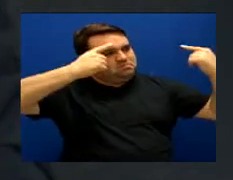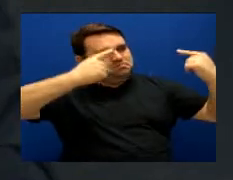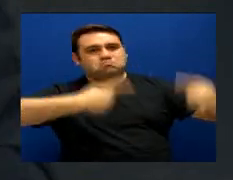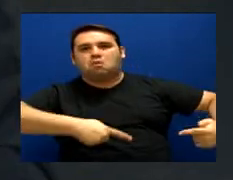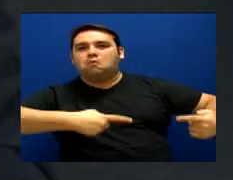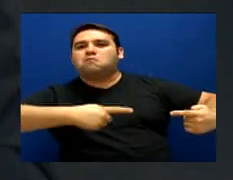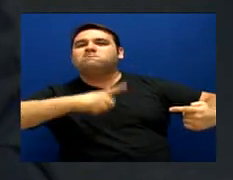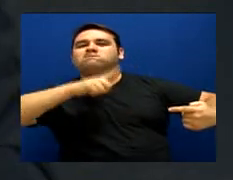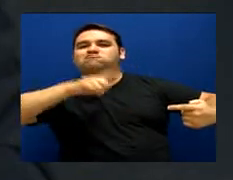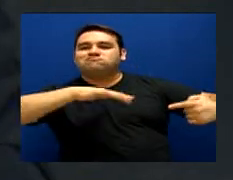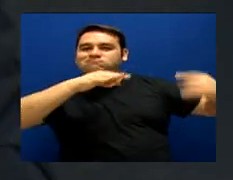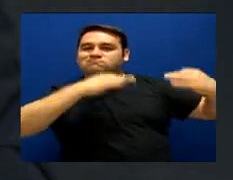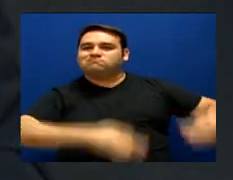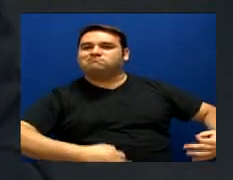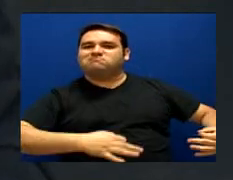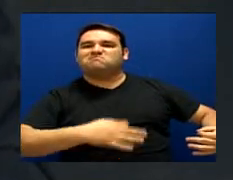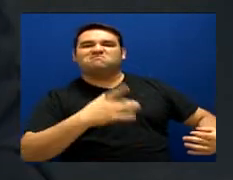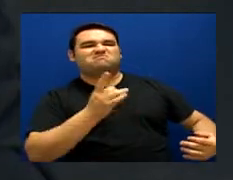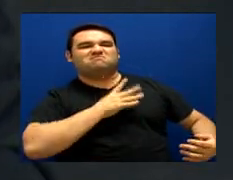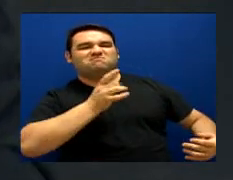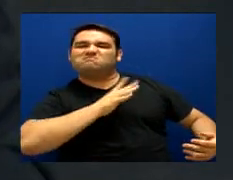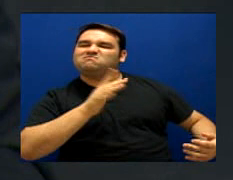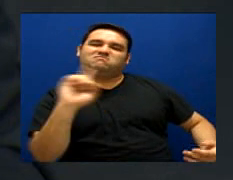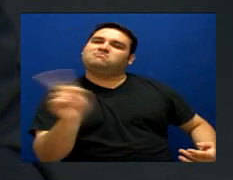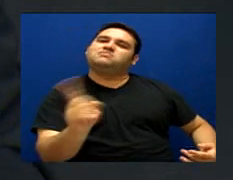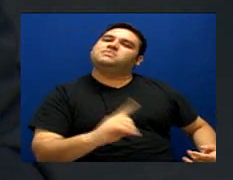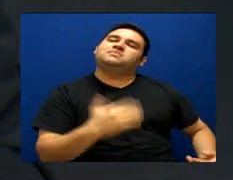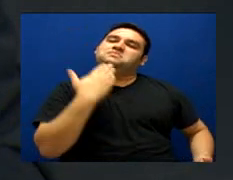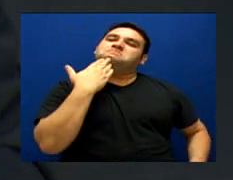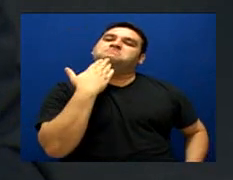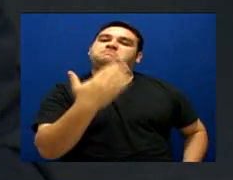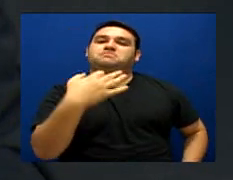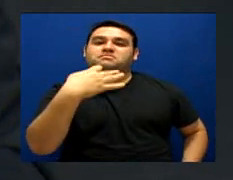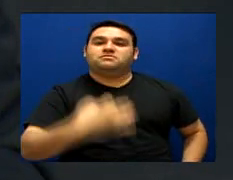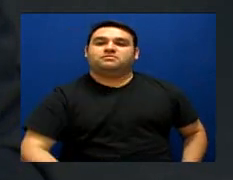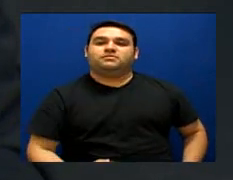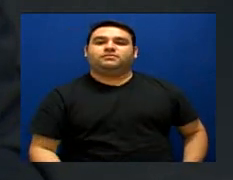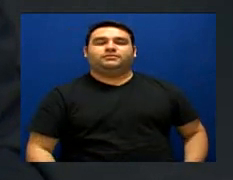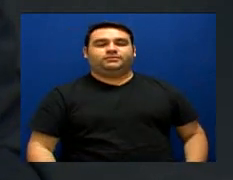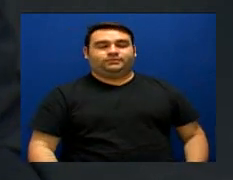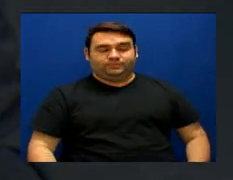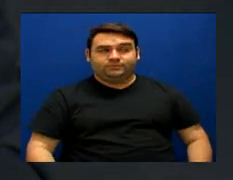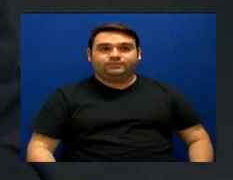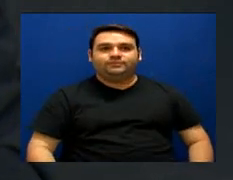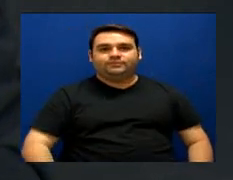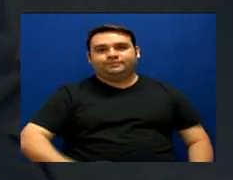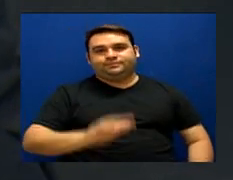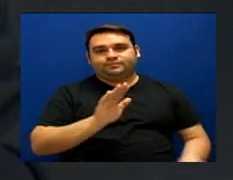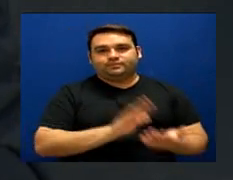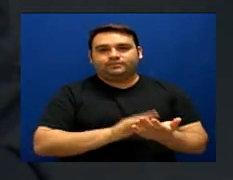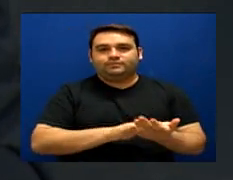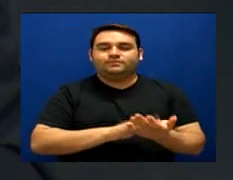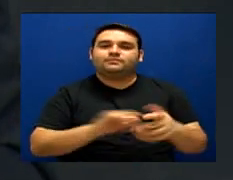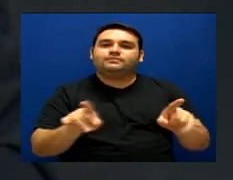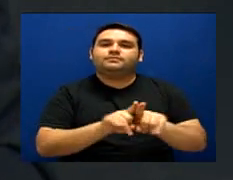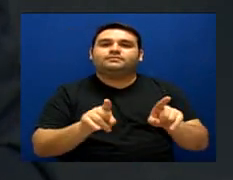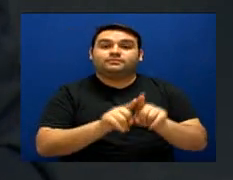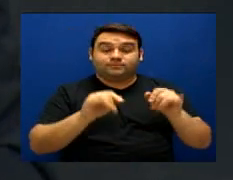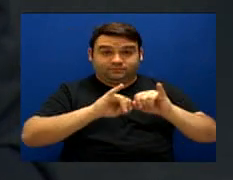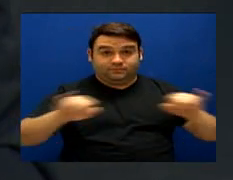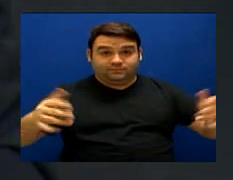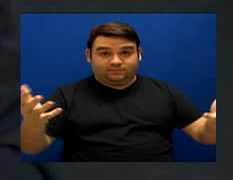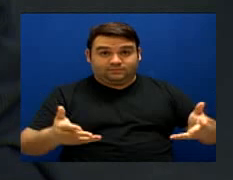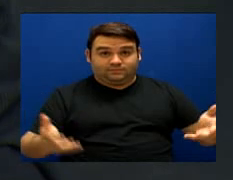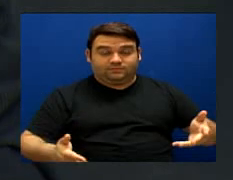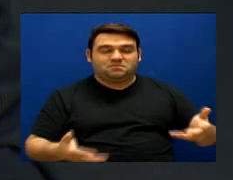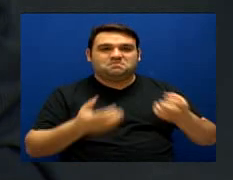dessa causa, né? E que não tem medo de se expor da maneira como vocês se expõem, tá? Parabéns. E eu gostaria de dizer o seguinte,